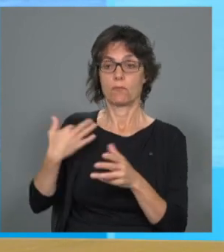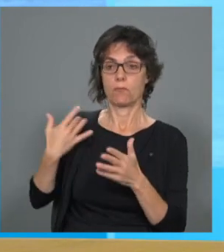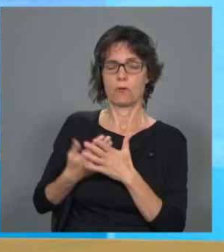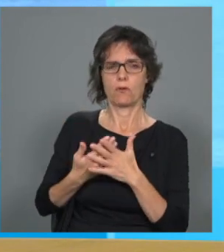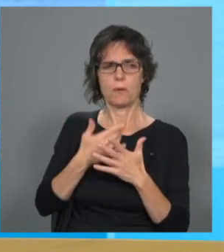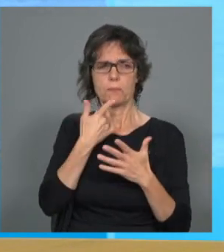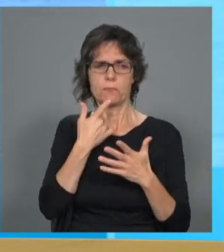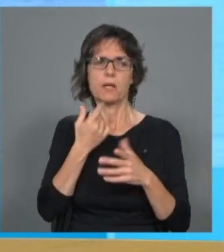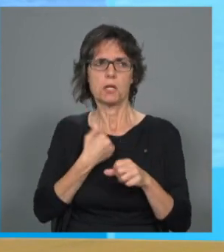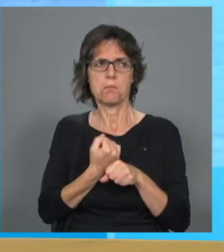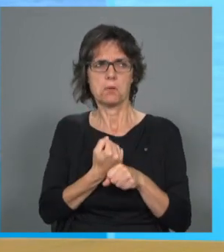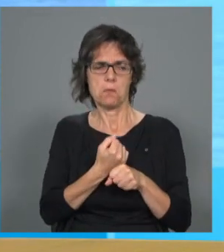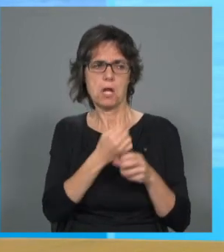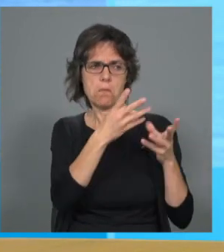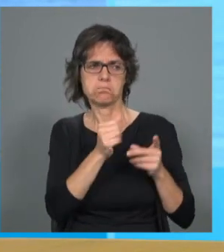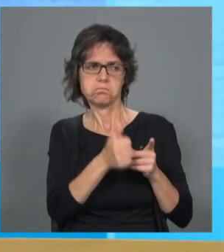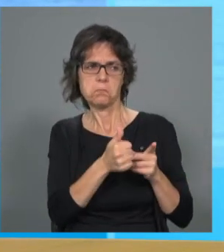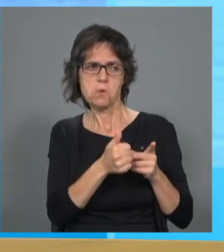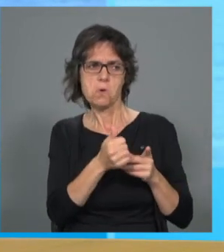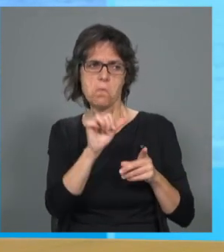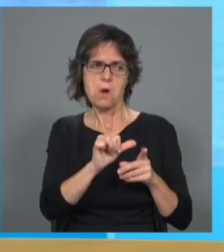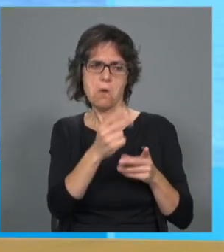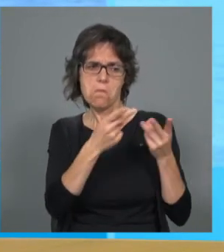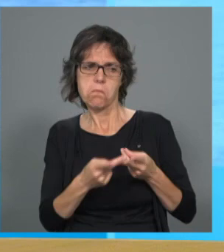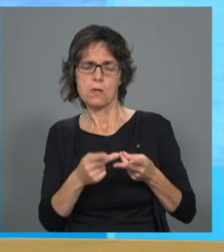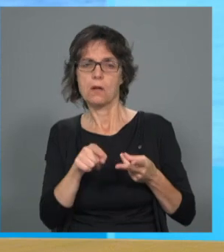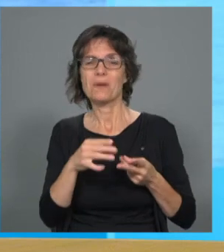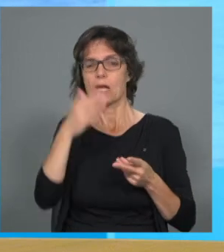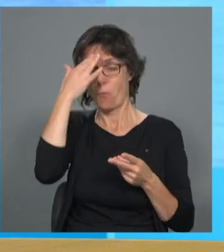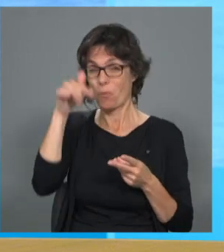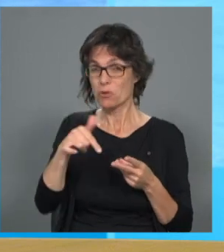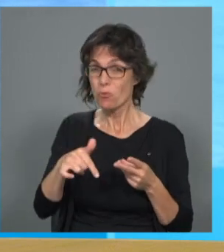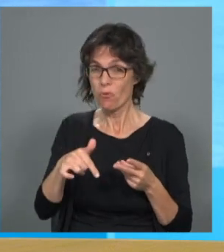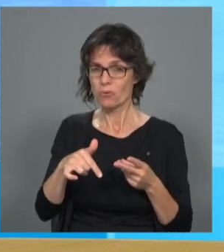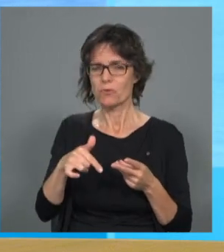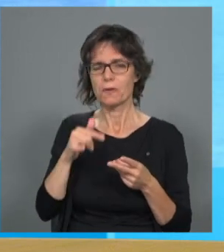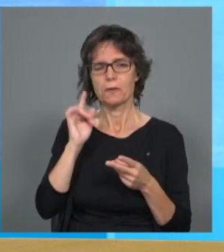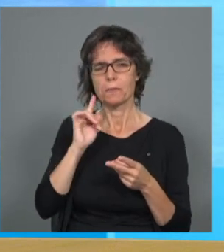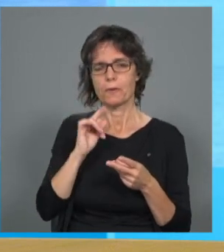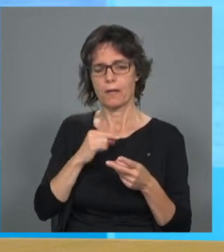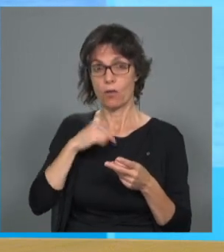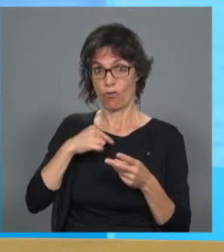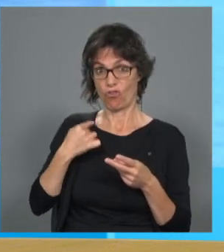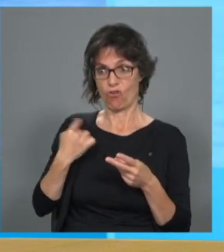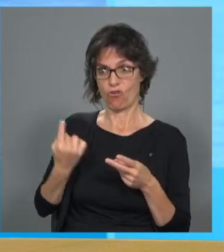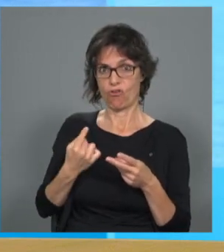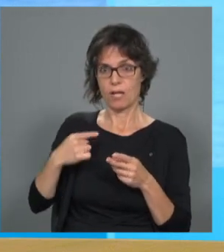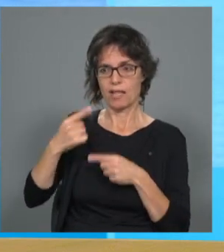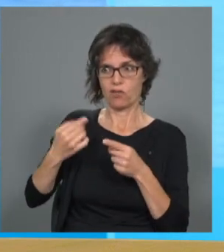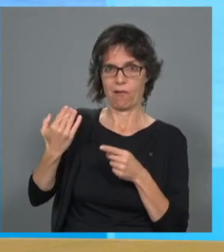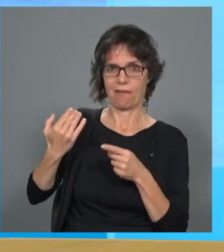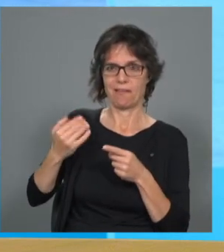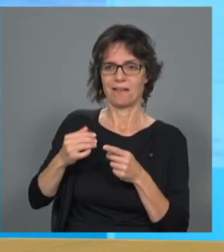eficaz, se não é eficaz, se resulta, se não resulta. E eu penso que nós temos que mudar ligeiramente, temos que ir fazendo este